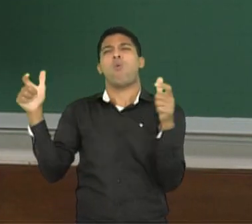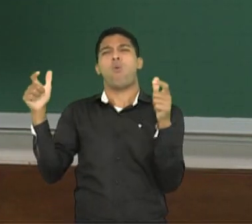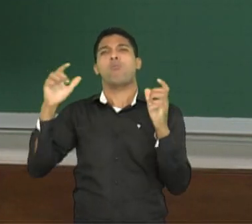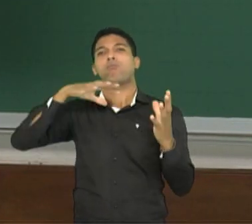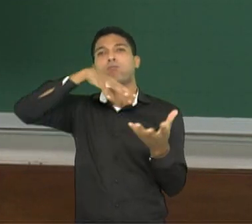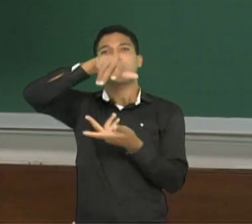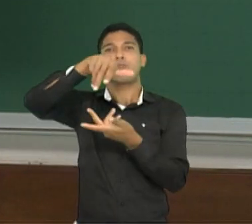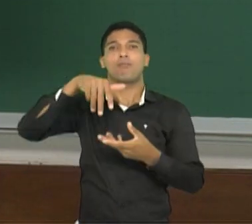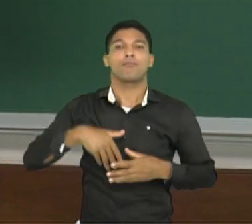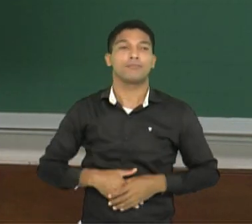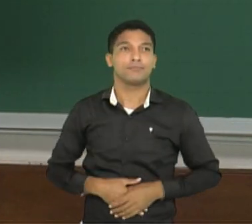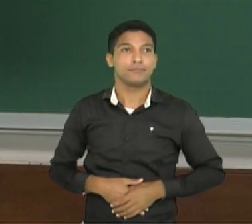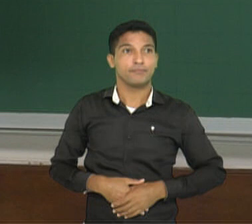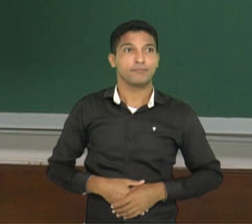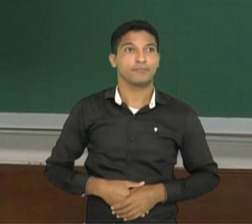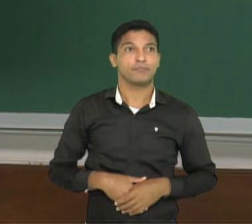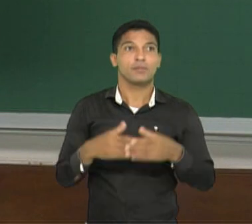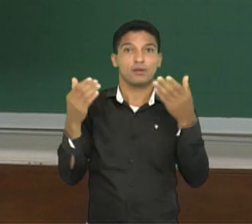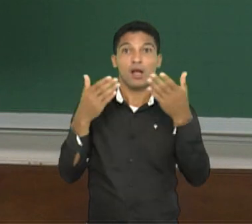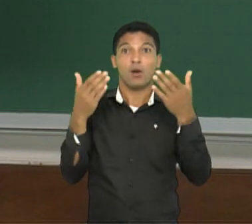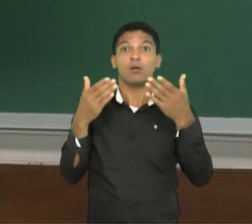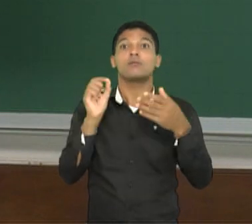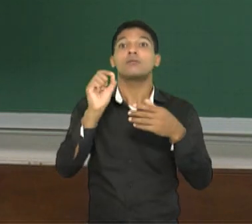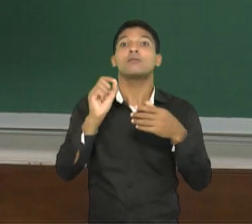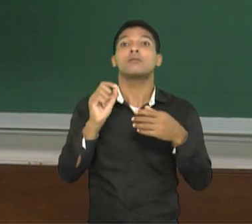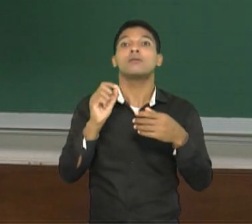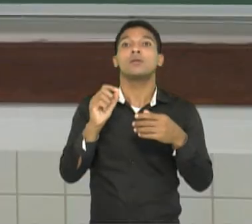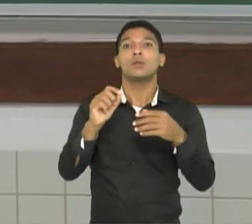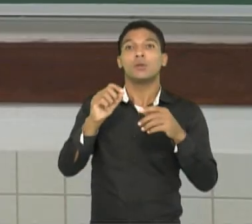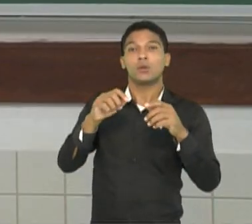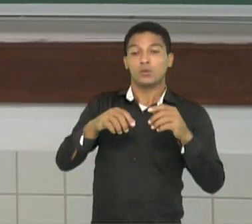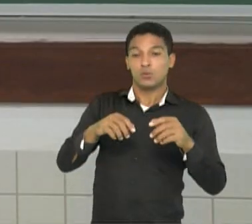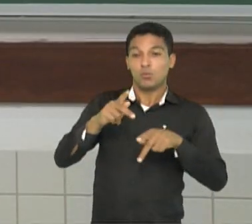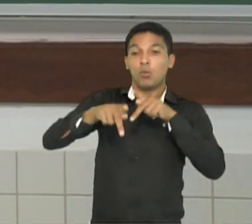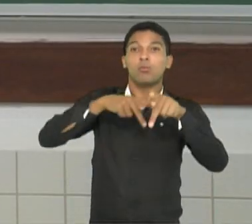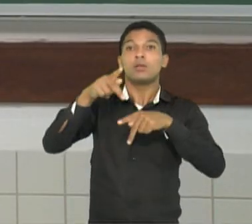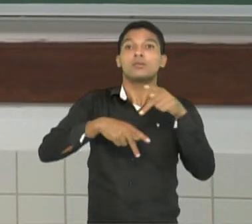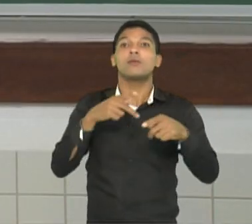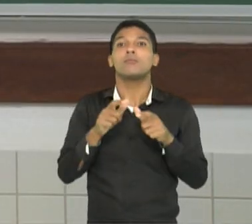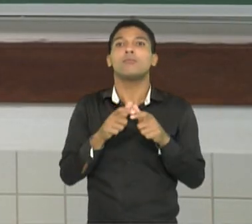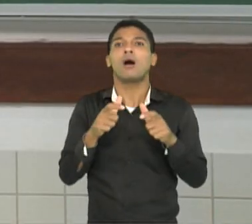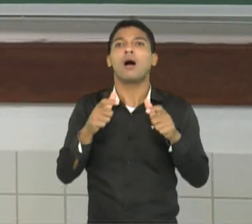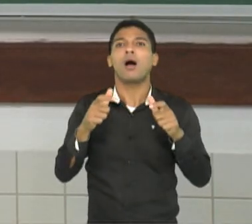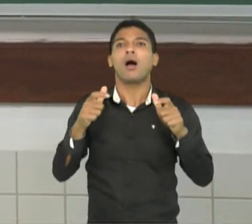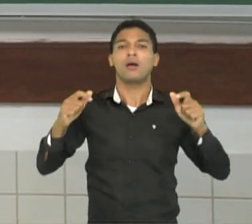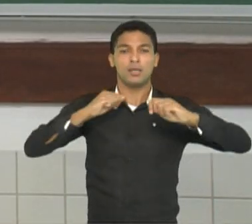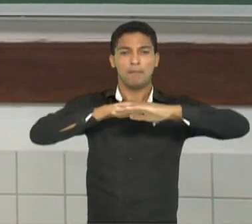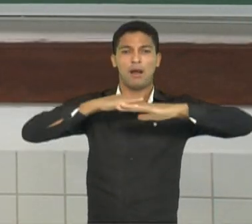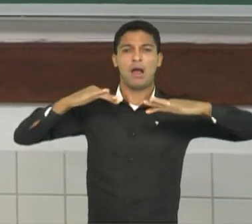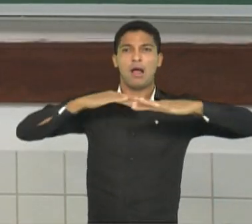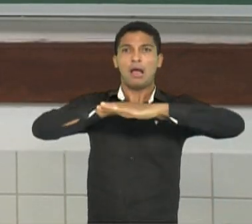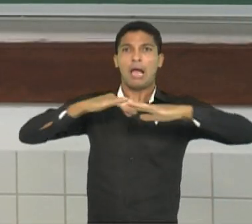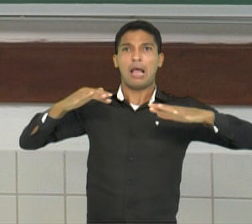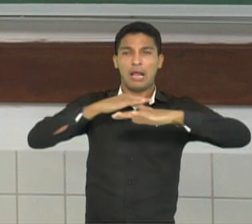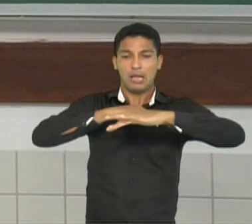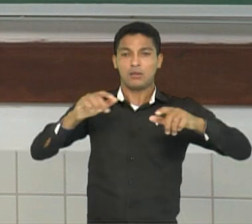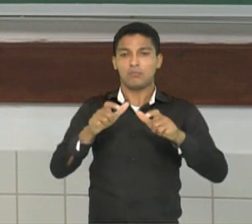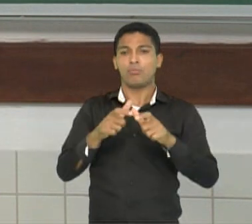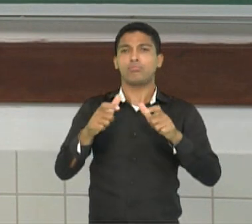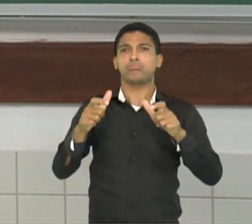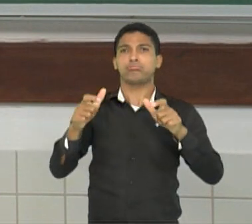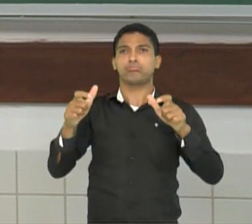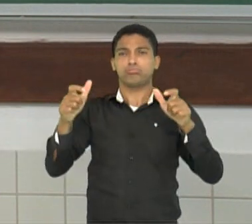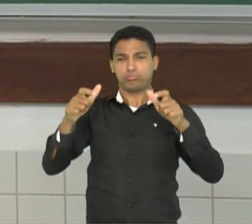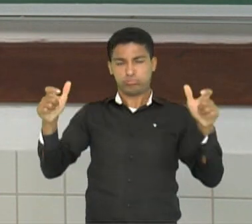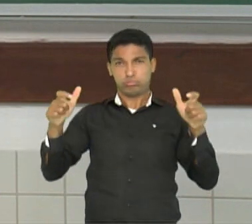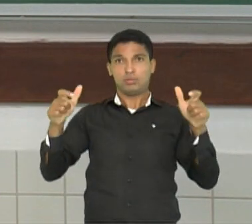conceitos. Crescimento da população. Lembra que a gente falou que o crescimento da população a gente chama também de crescimento vegetativo. Então, eu